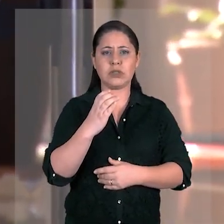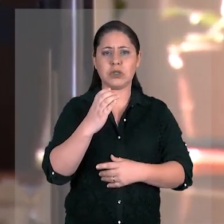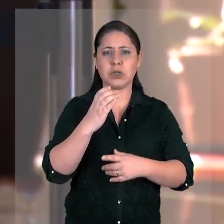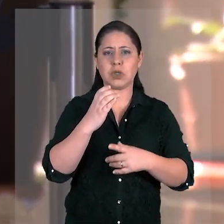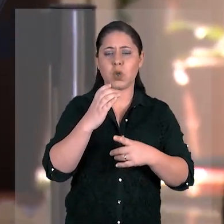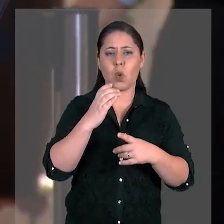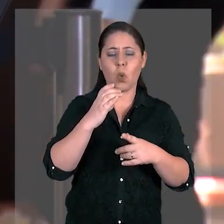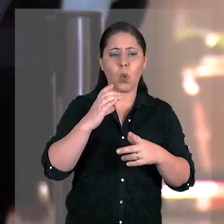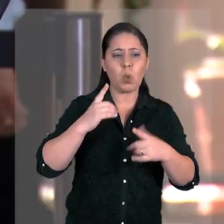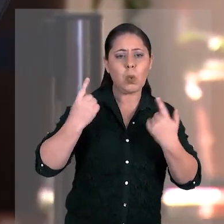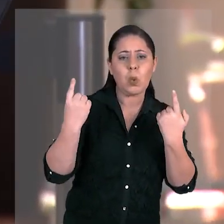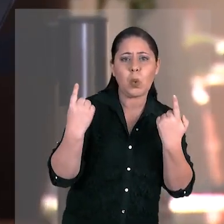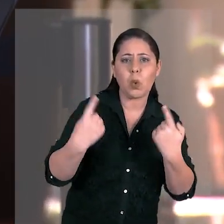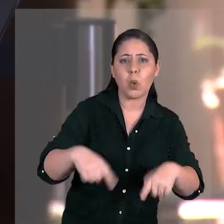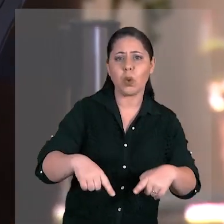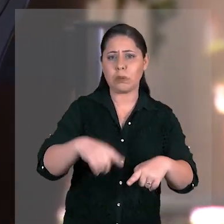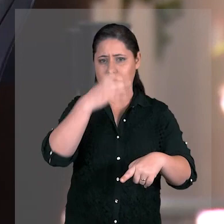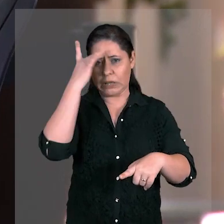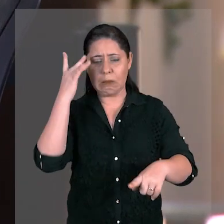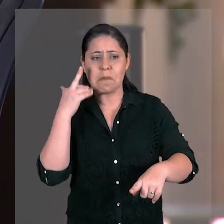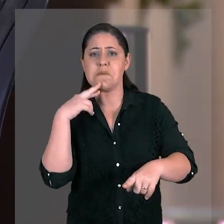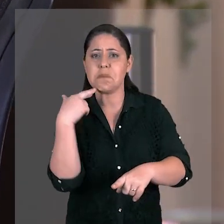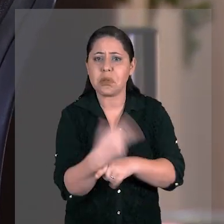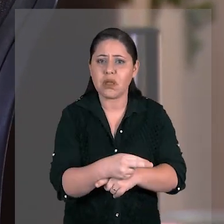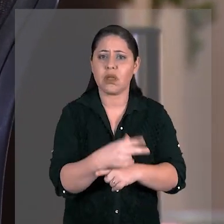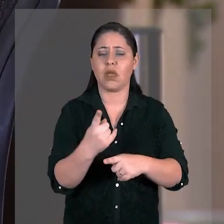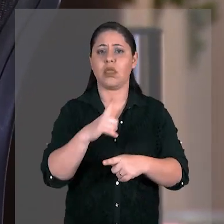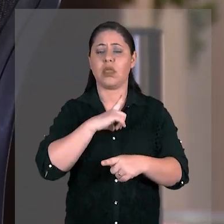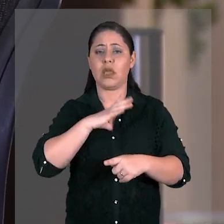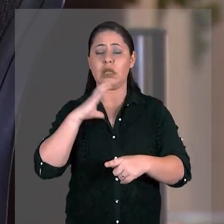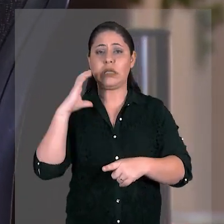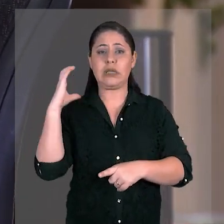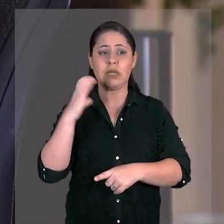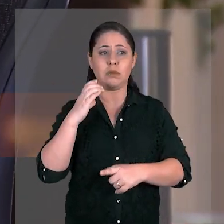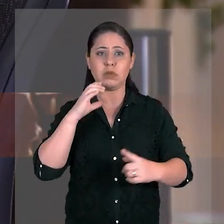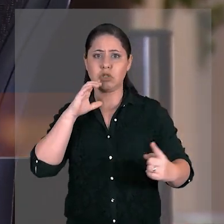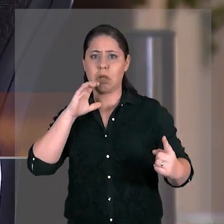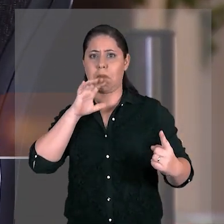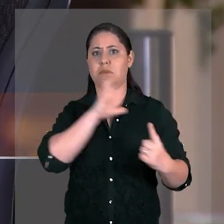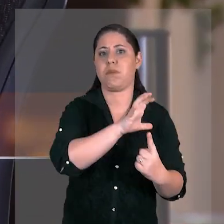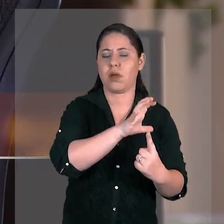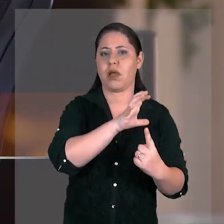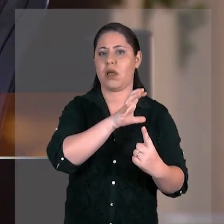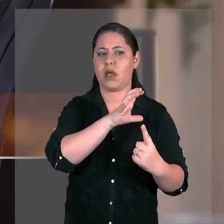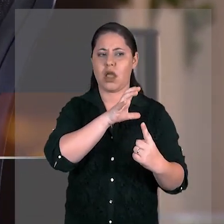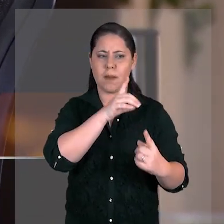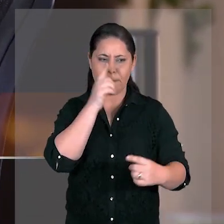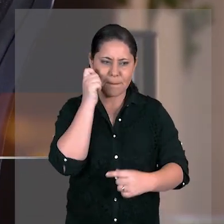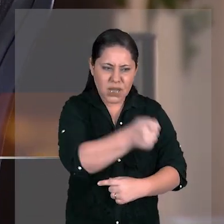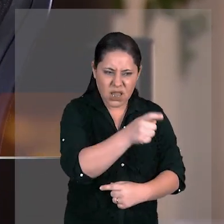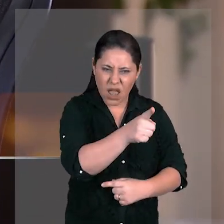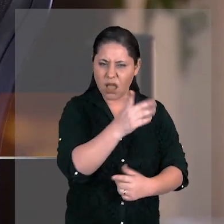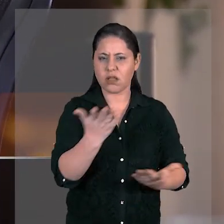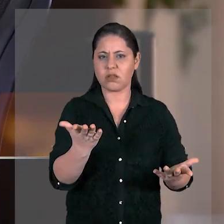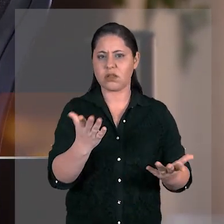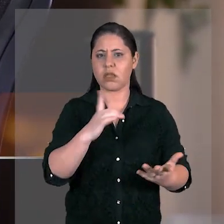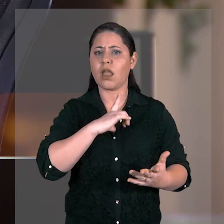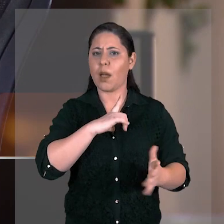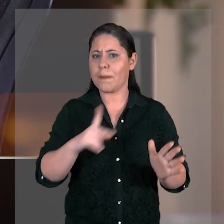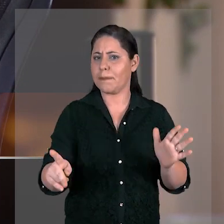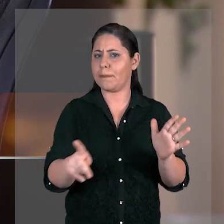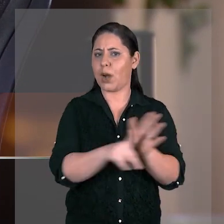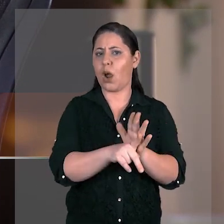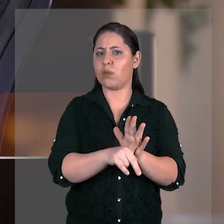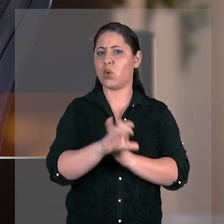honra, injúria, calúnia, difamação, nós temos os crimes de ameaça. Isso ocorre, já está tipificado no